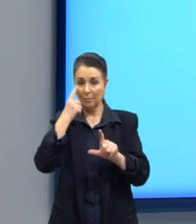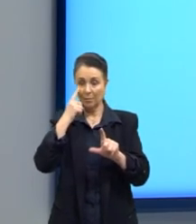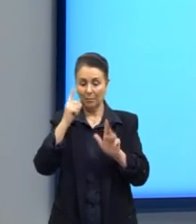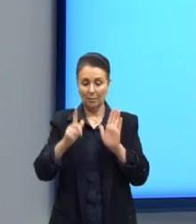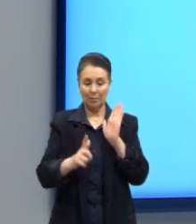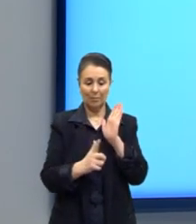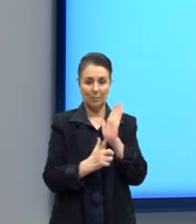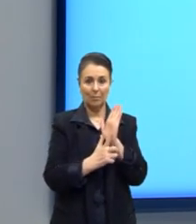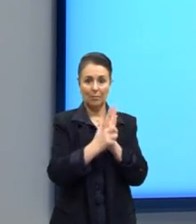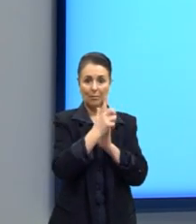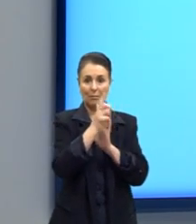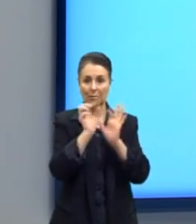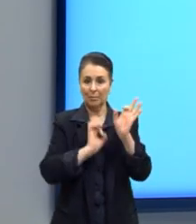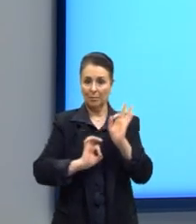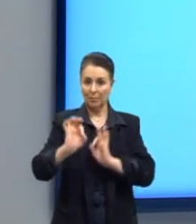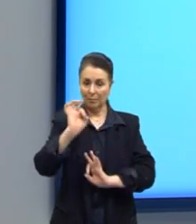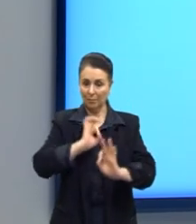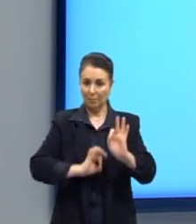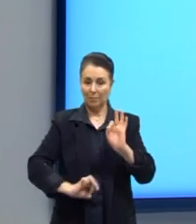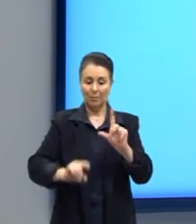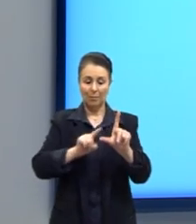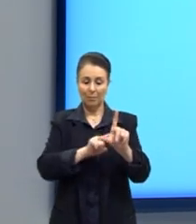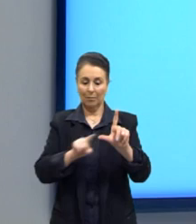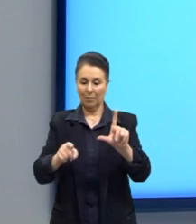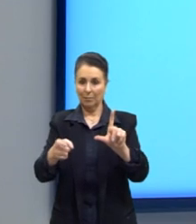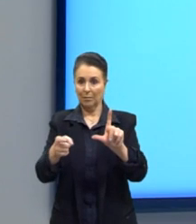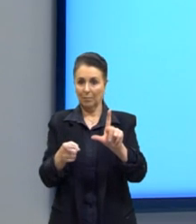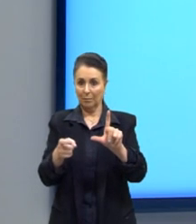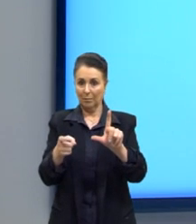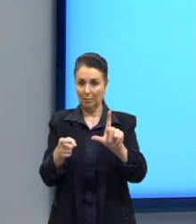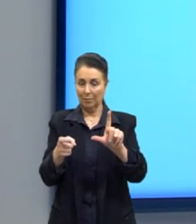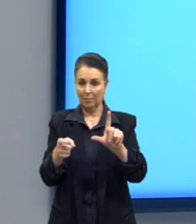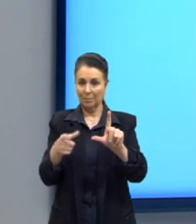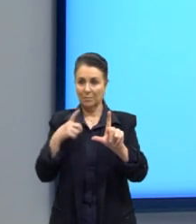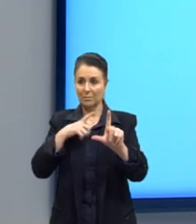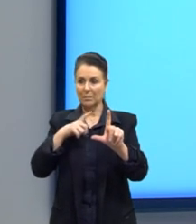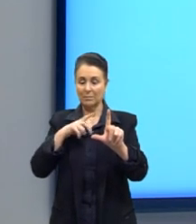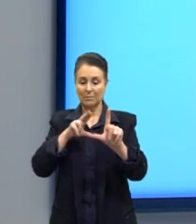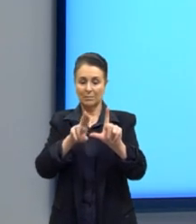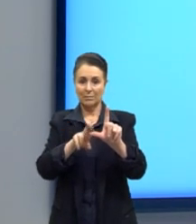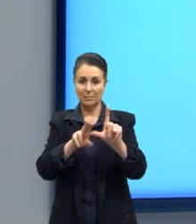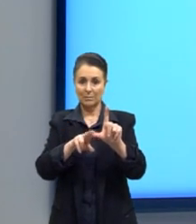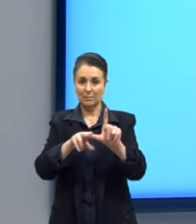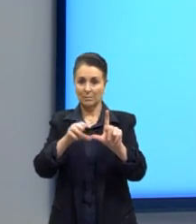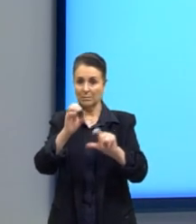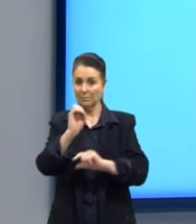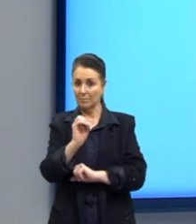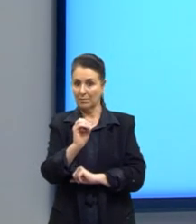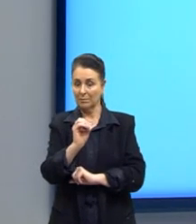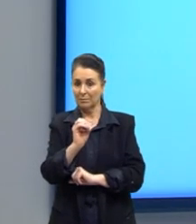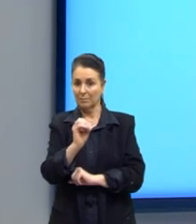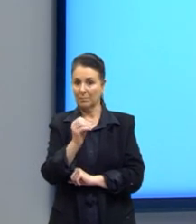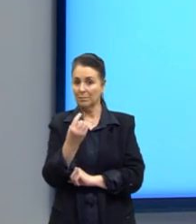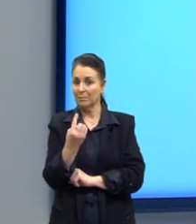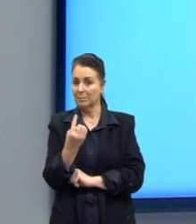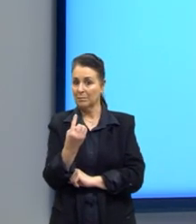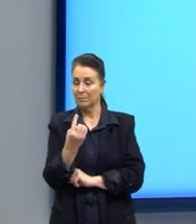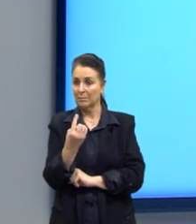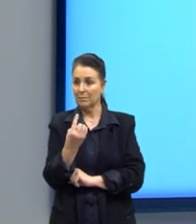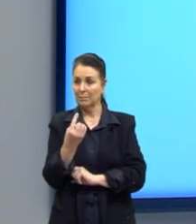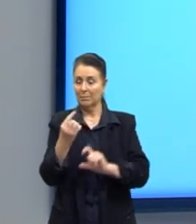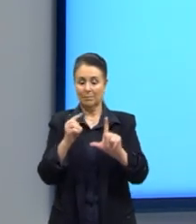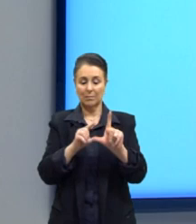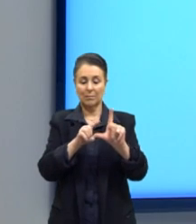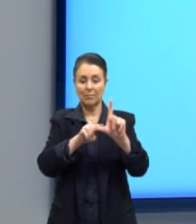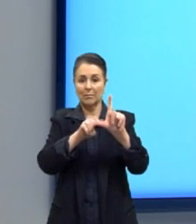lei de formação cosseno de x se nós considerarmos cosseno de zero é um então ela